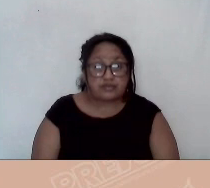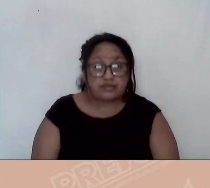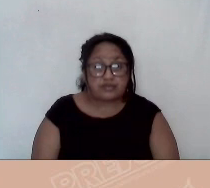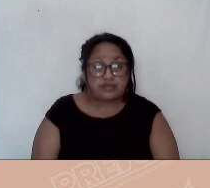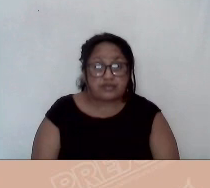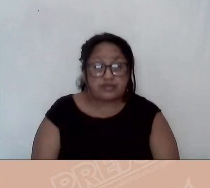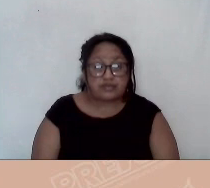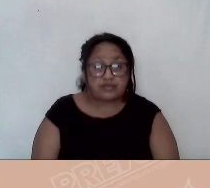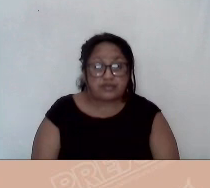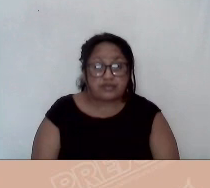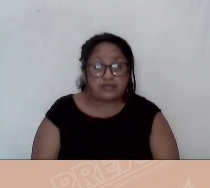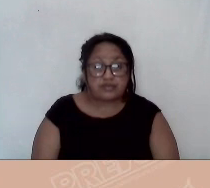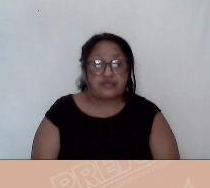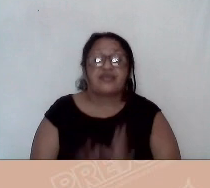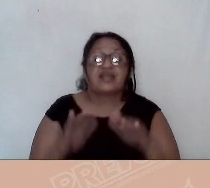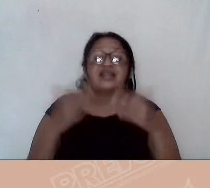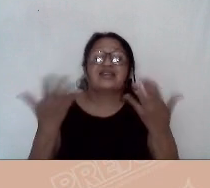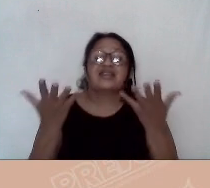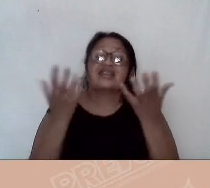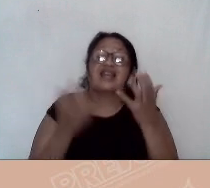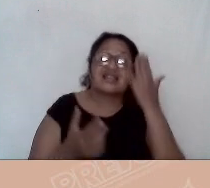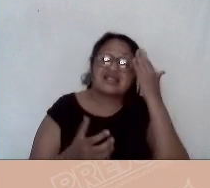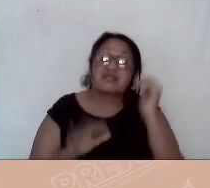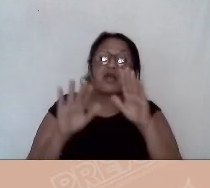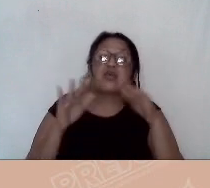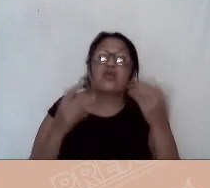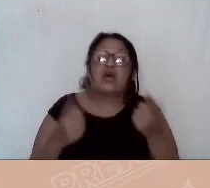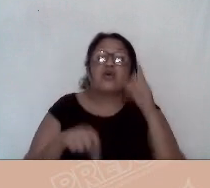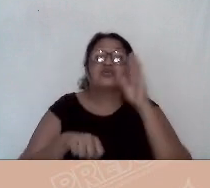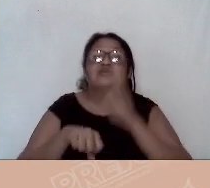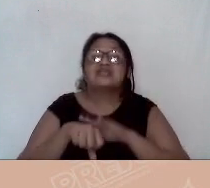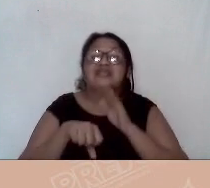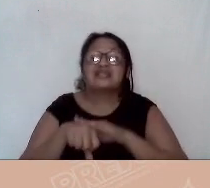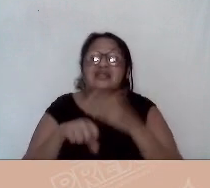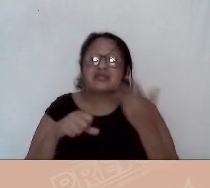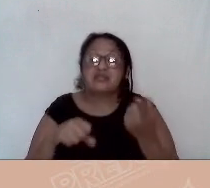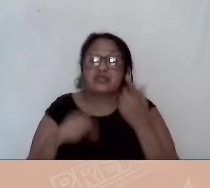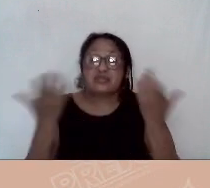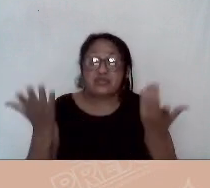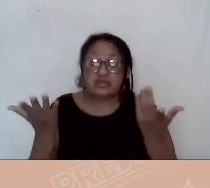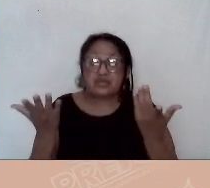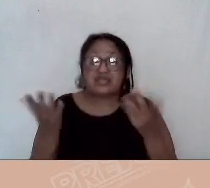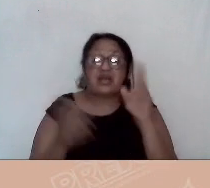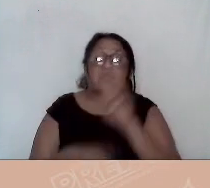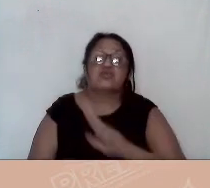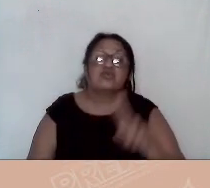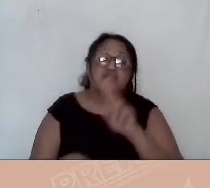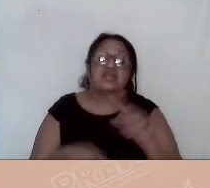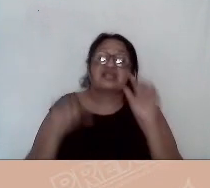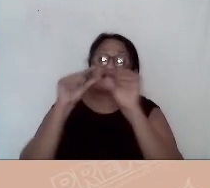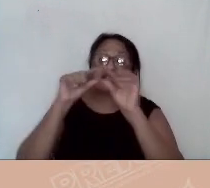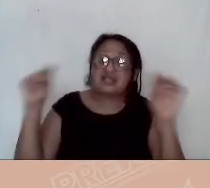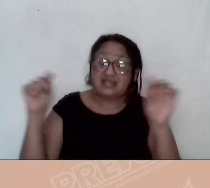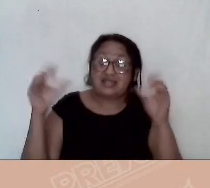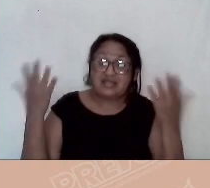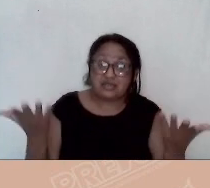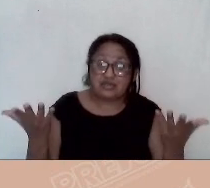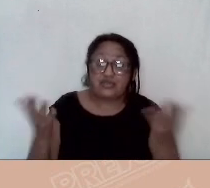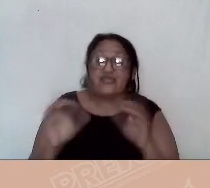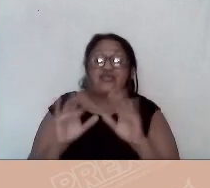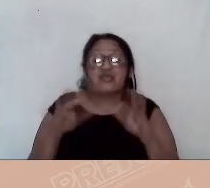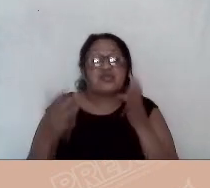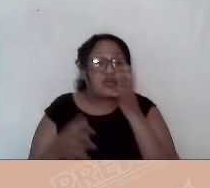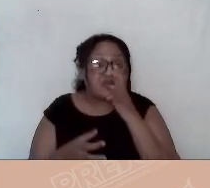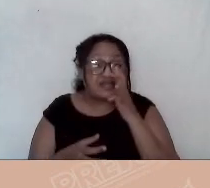então ele quer saber qual é o tempo verbal que tá sendo utilizado nesse trecho majoritariamente então vamos observar ele tá